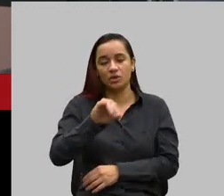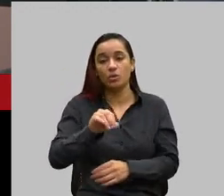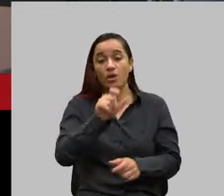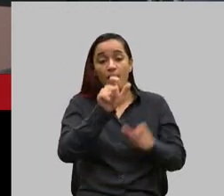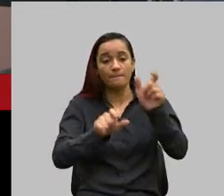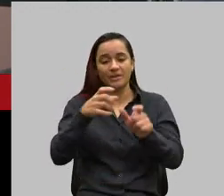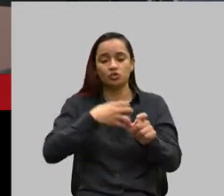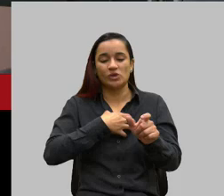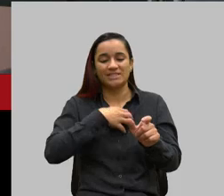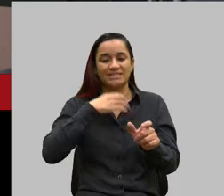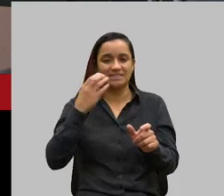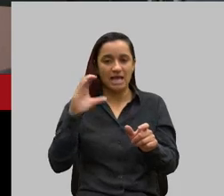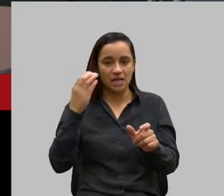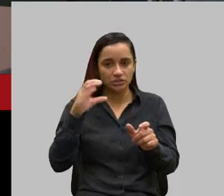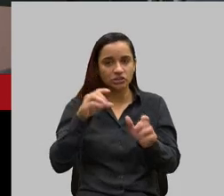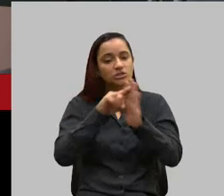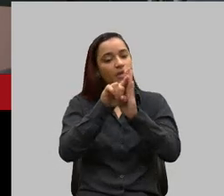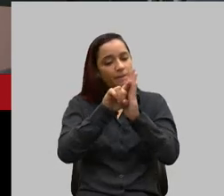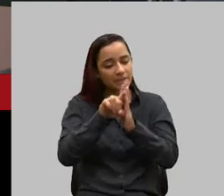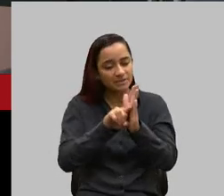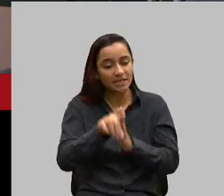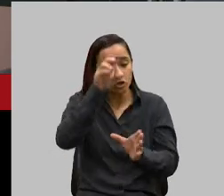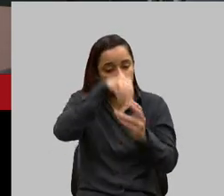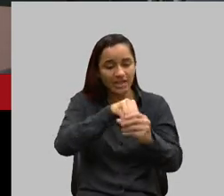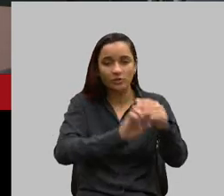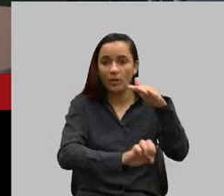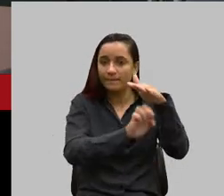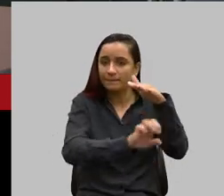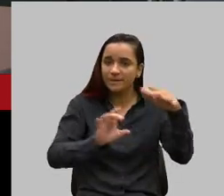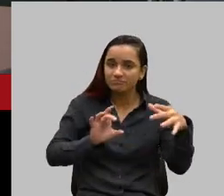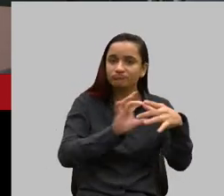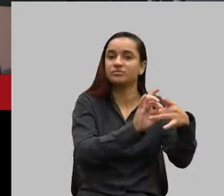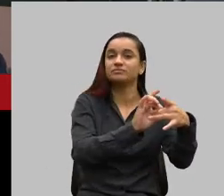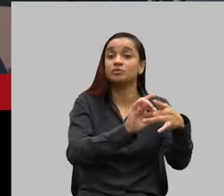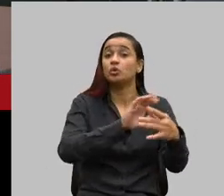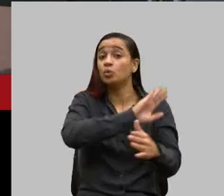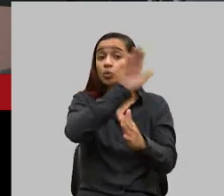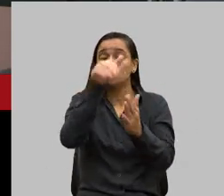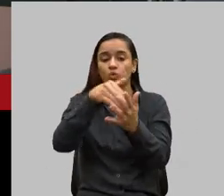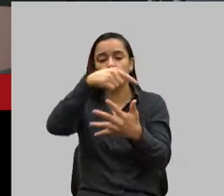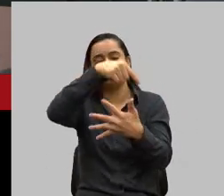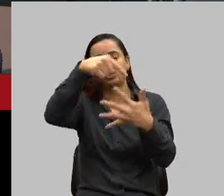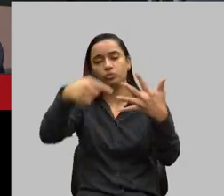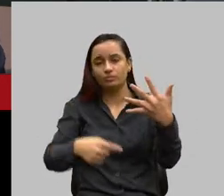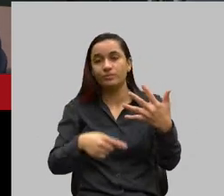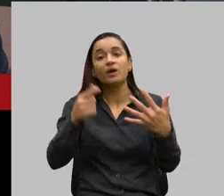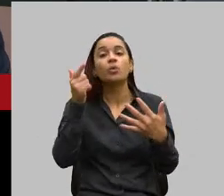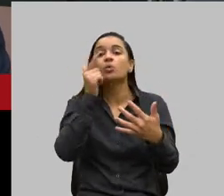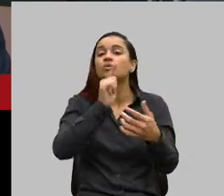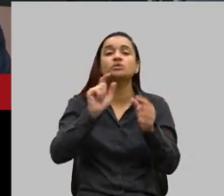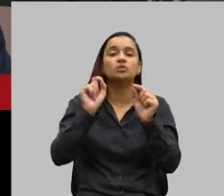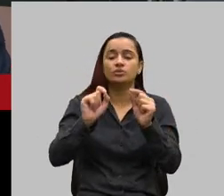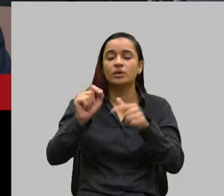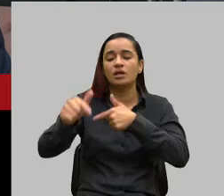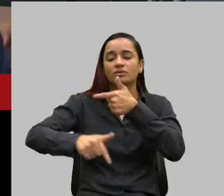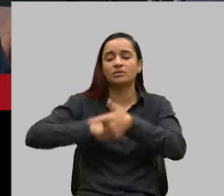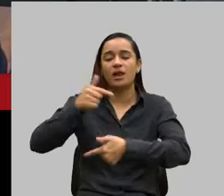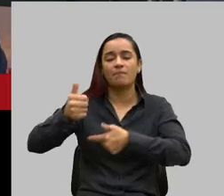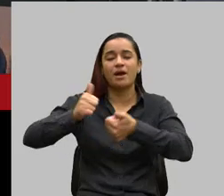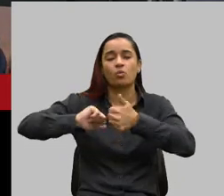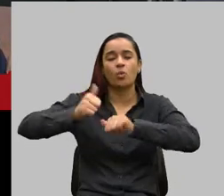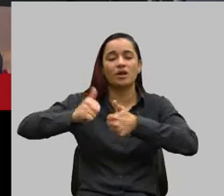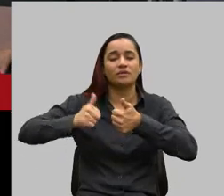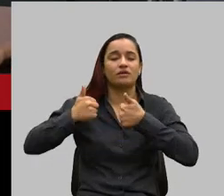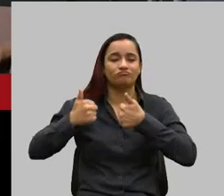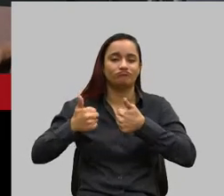dentro da das empresas tudo isso pra gente ter emprego de qualidade vou até citar